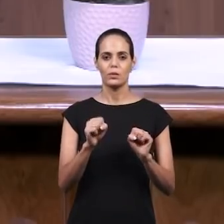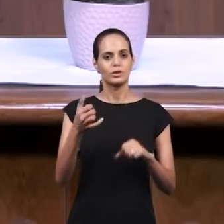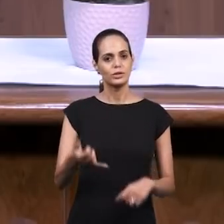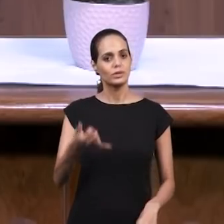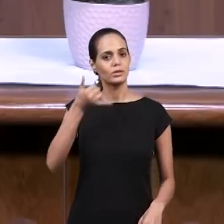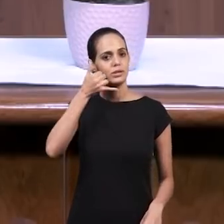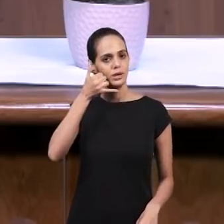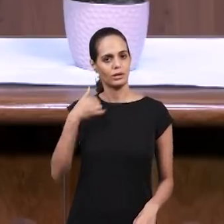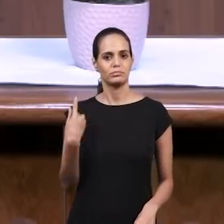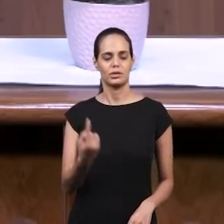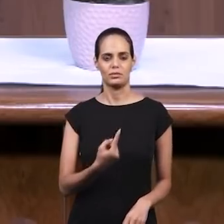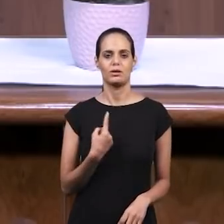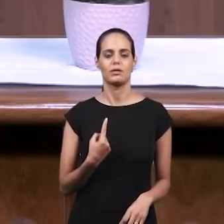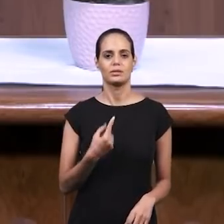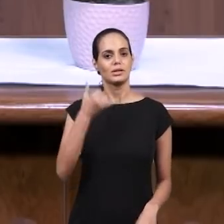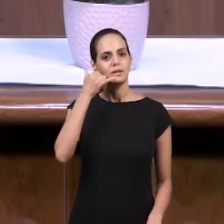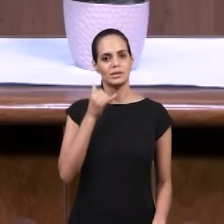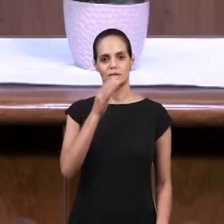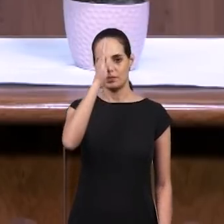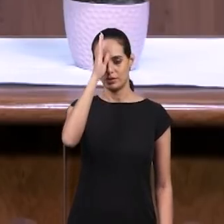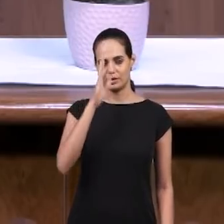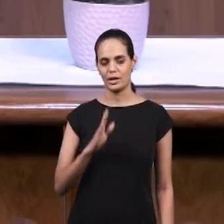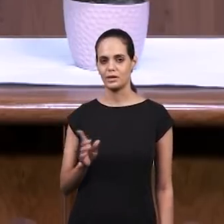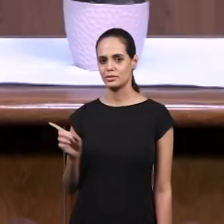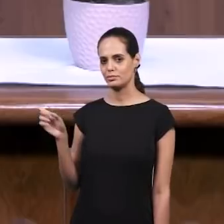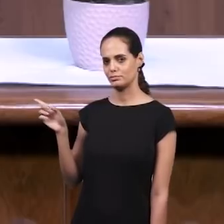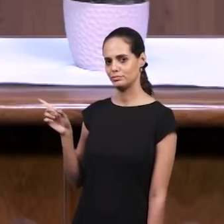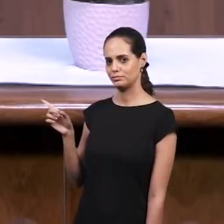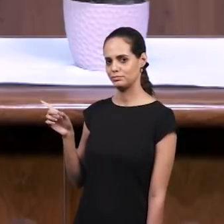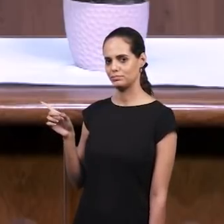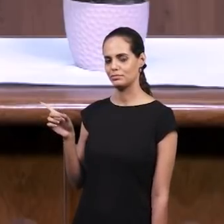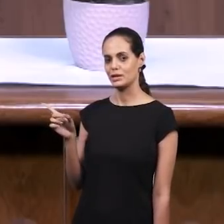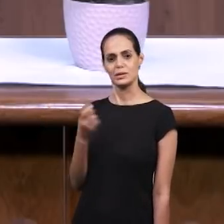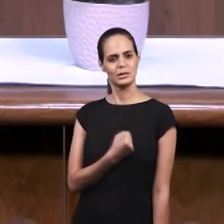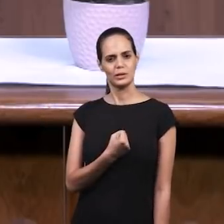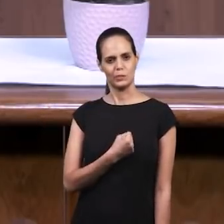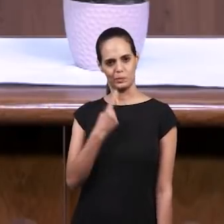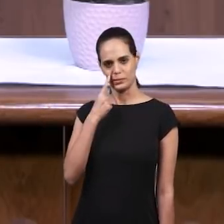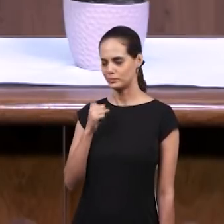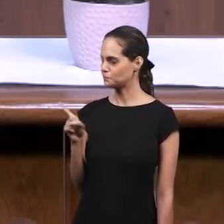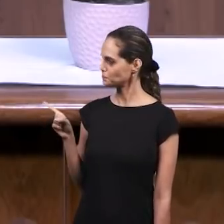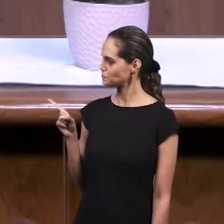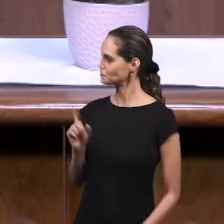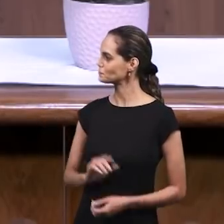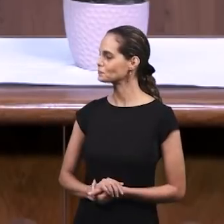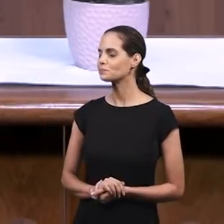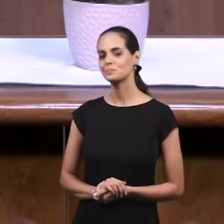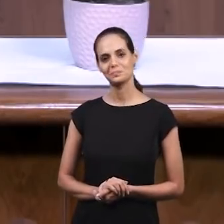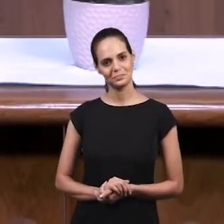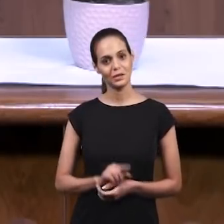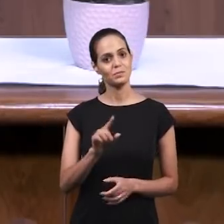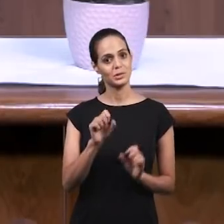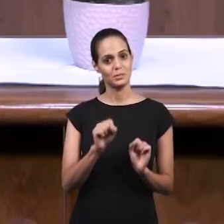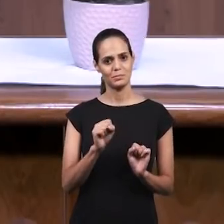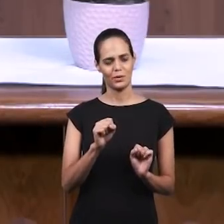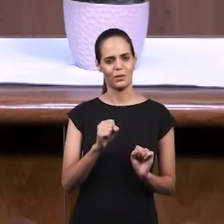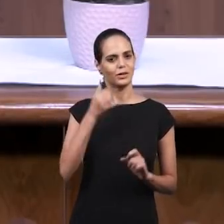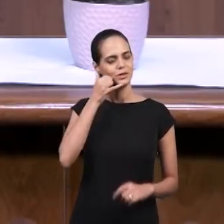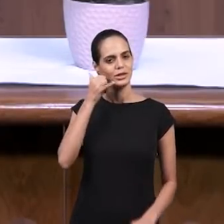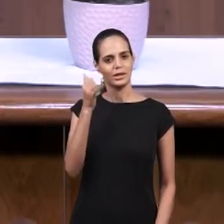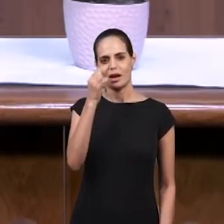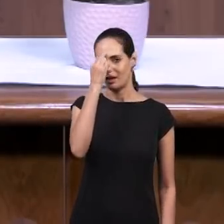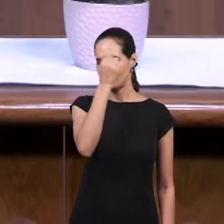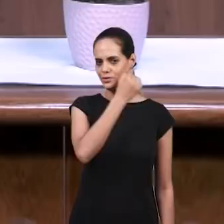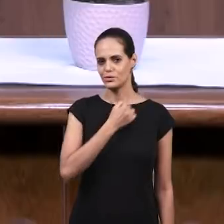nós, ligar para nós. E a ligação é gratuita, neste número que está aparecendo na tela, 0800 707 3076. Você pode